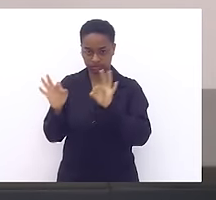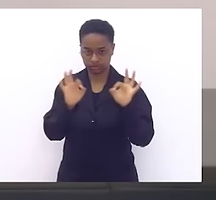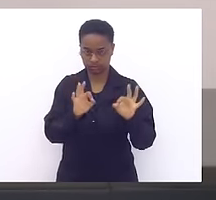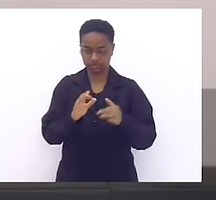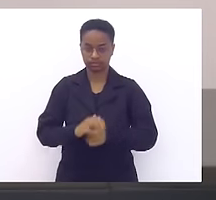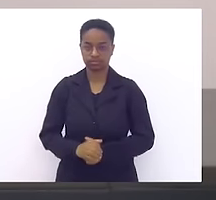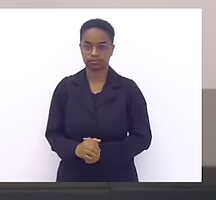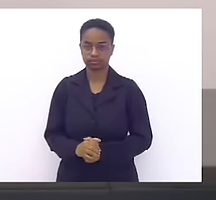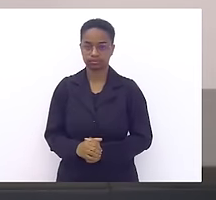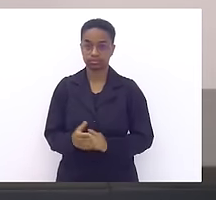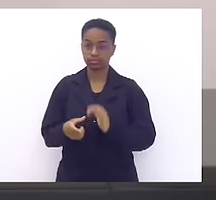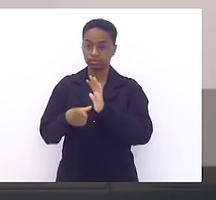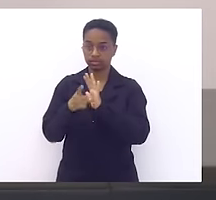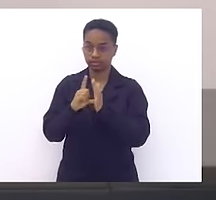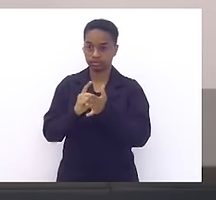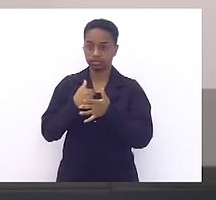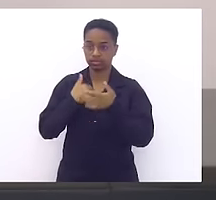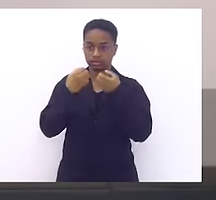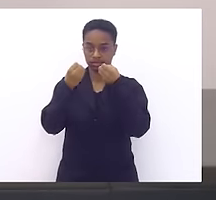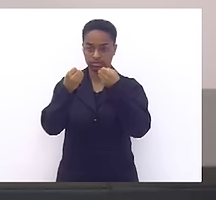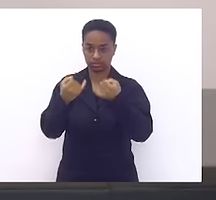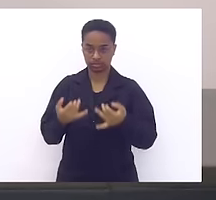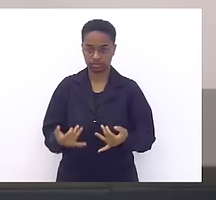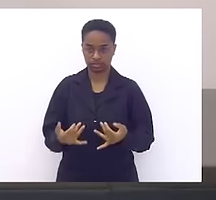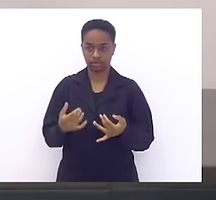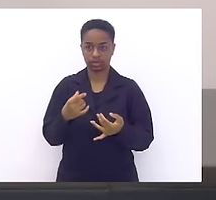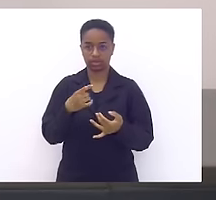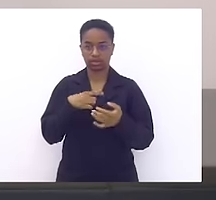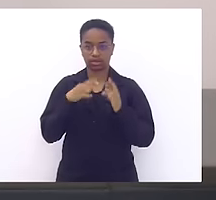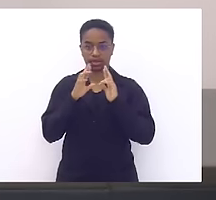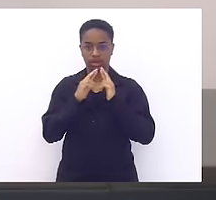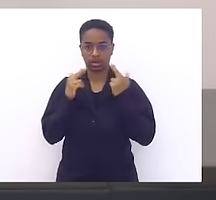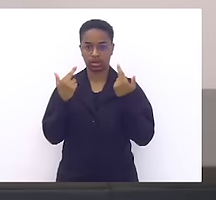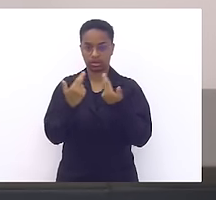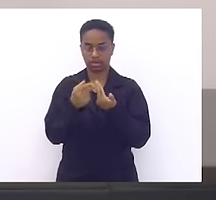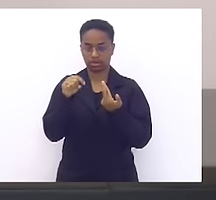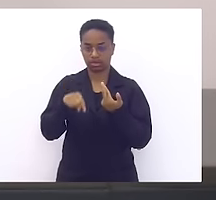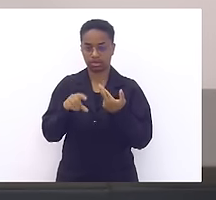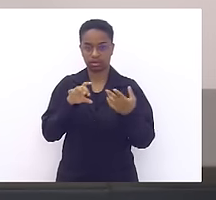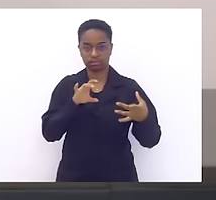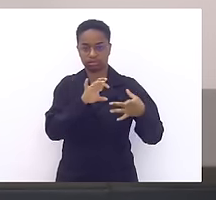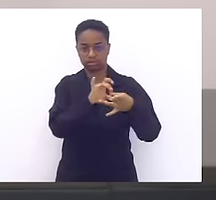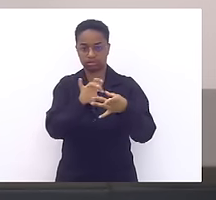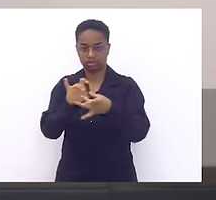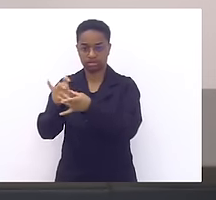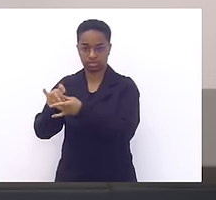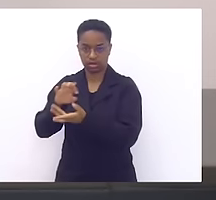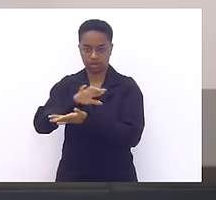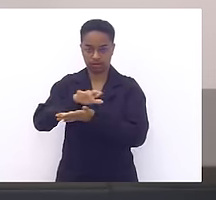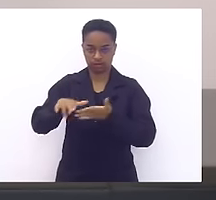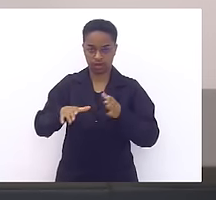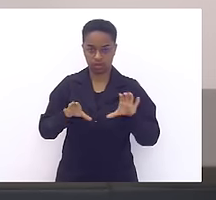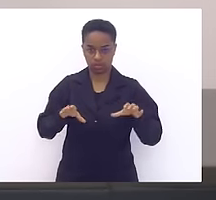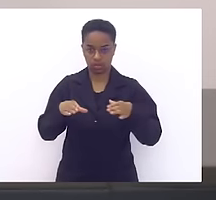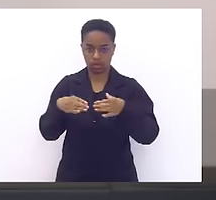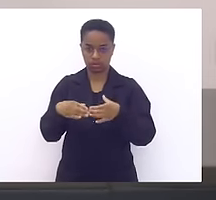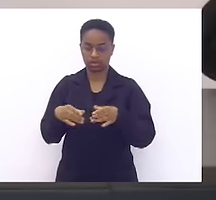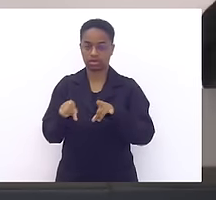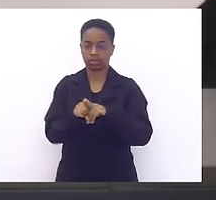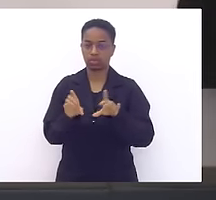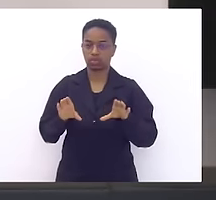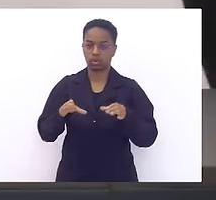Como eu disse anteriormente é uma uma audiência conjunta de algumas condições da casa permanentes a comissão especial